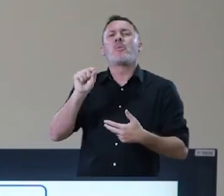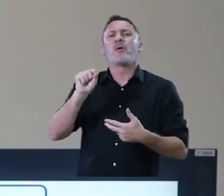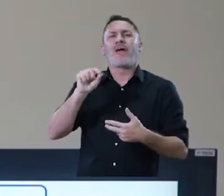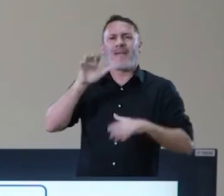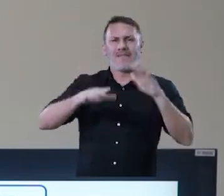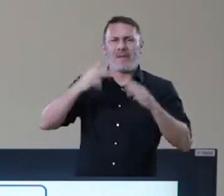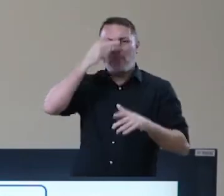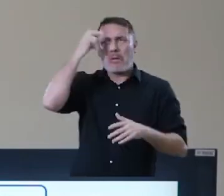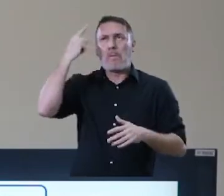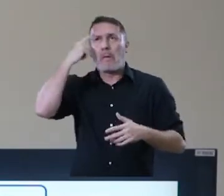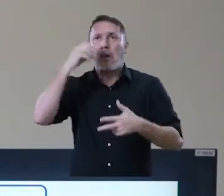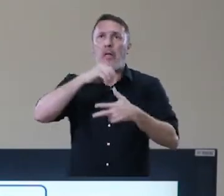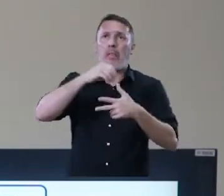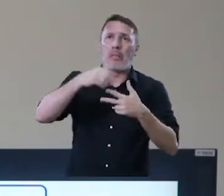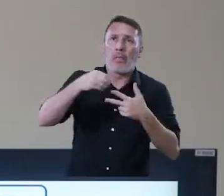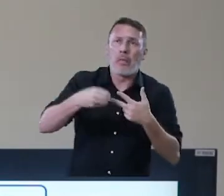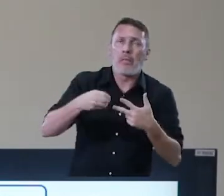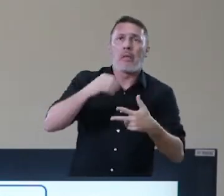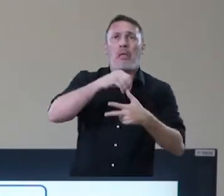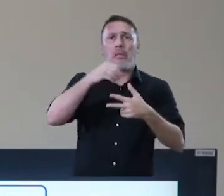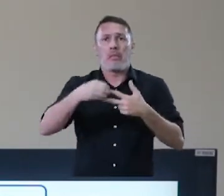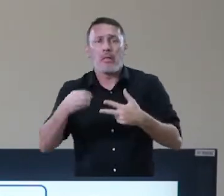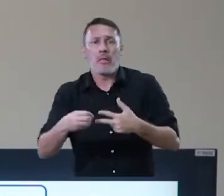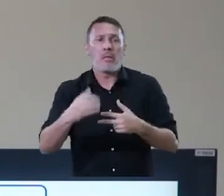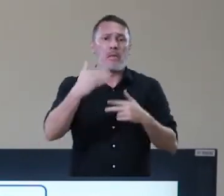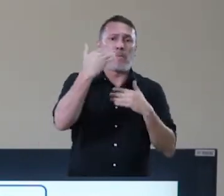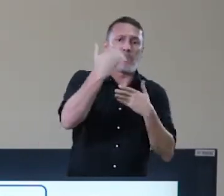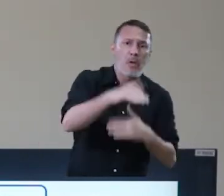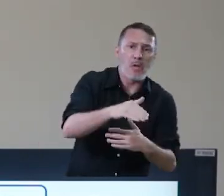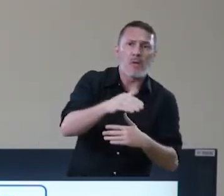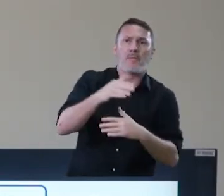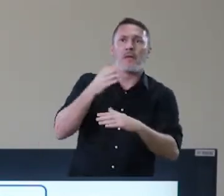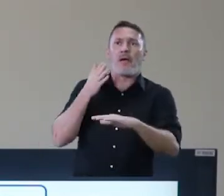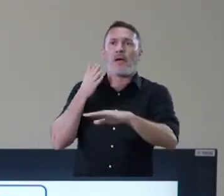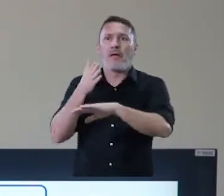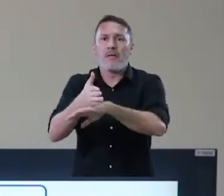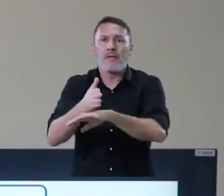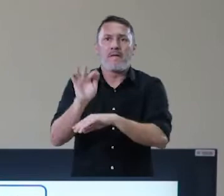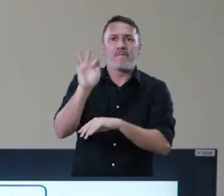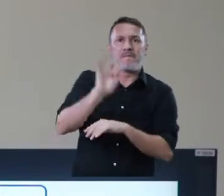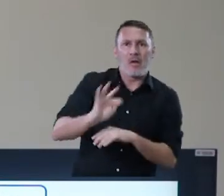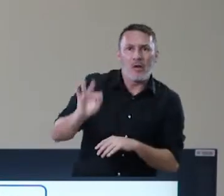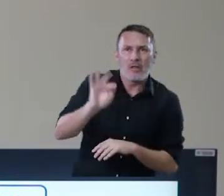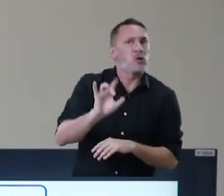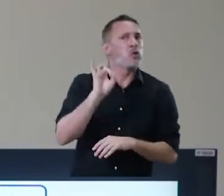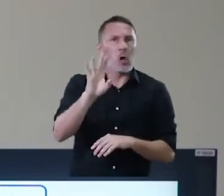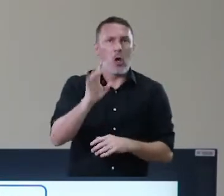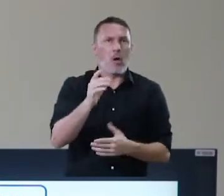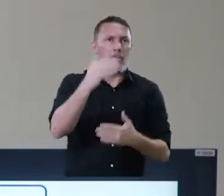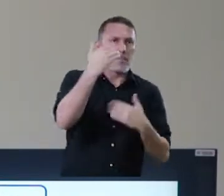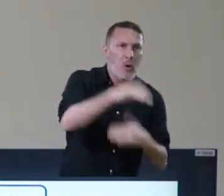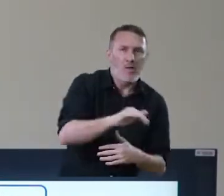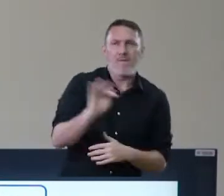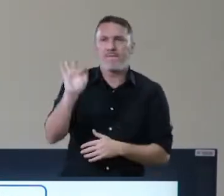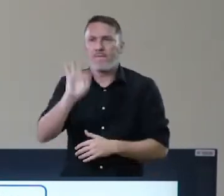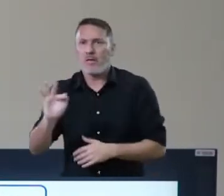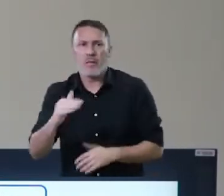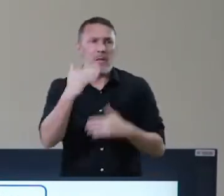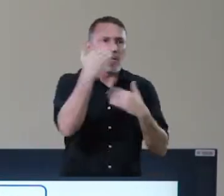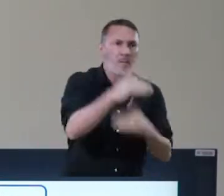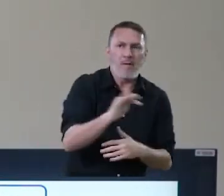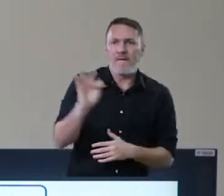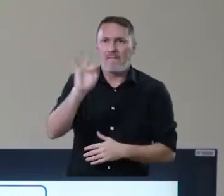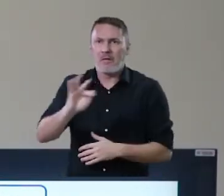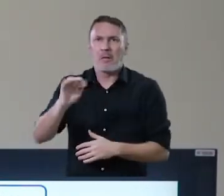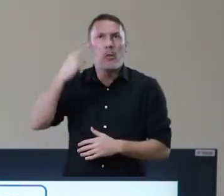Quando vem o Enem na sua mente, o que você pensa? Enem, Enem, Enem, fazer prova e entrar na faculdade. Não, professor, o Enem é para fazer prova, entrar na faculdade, fazer